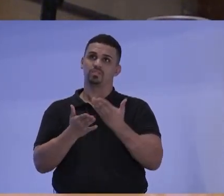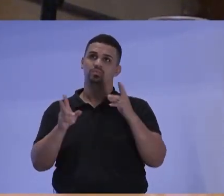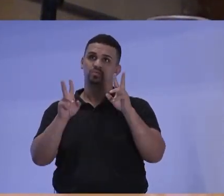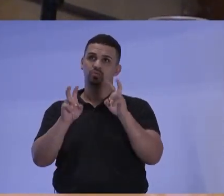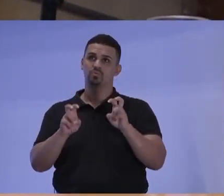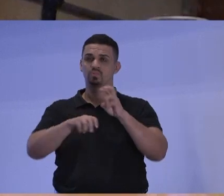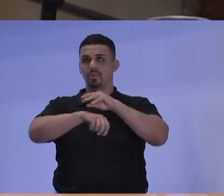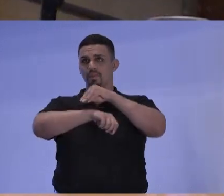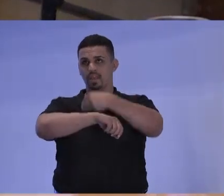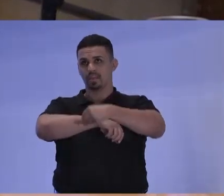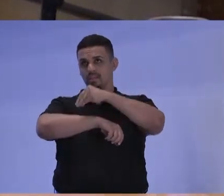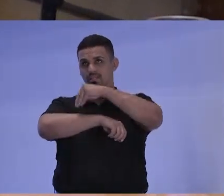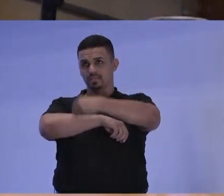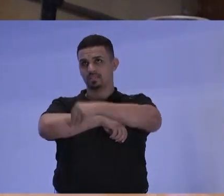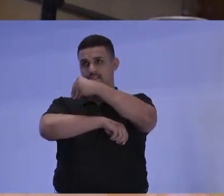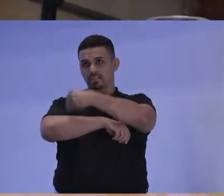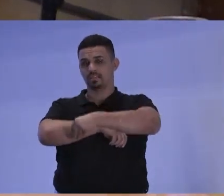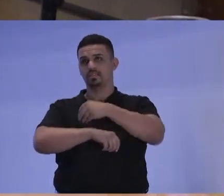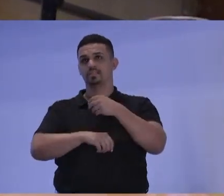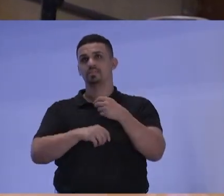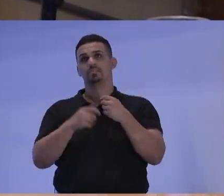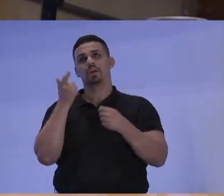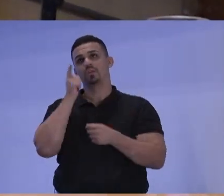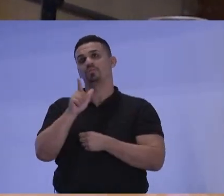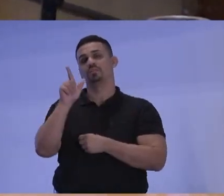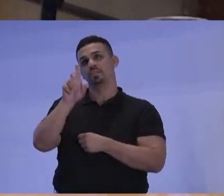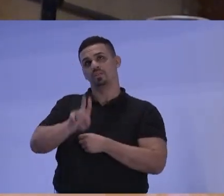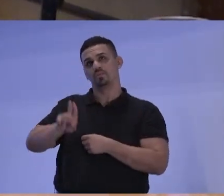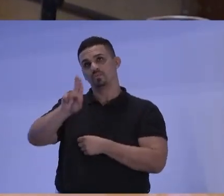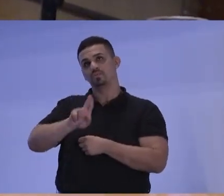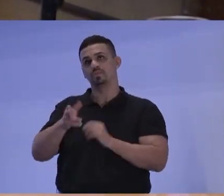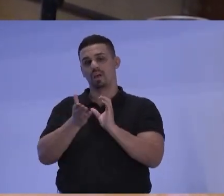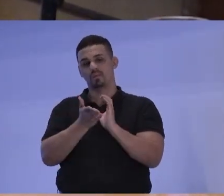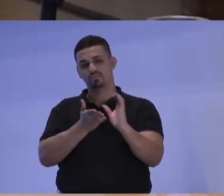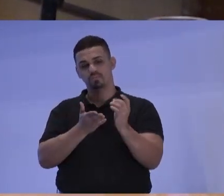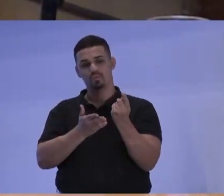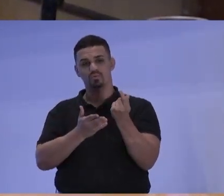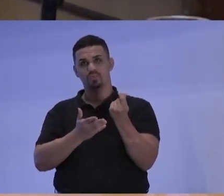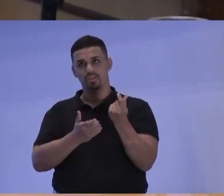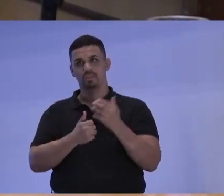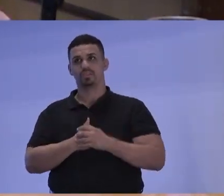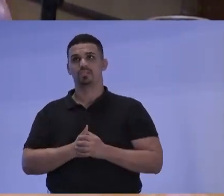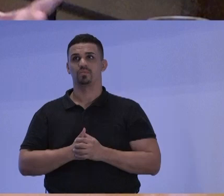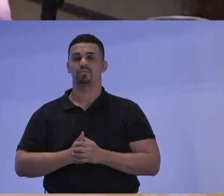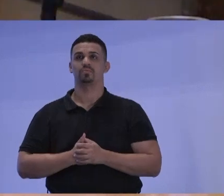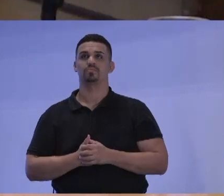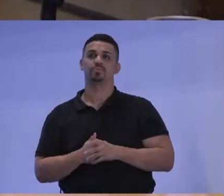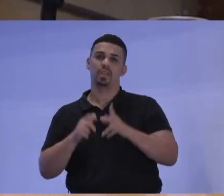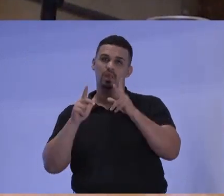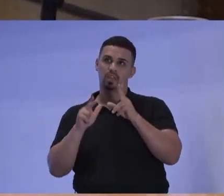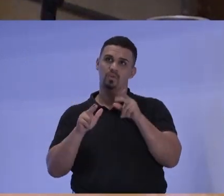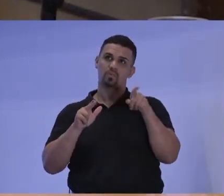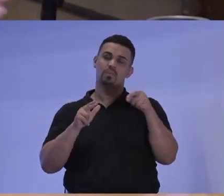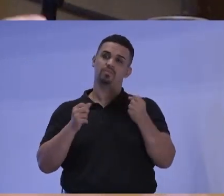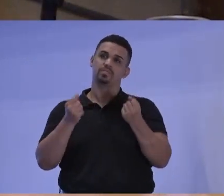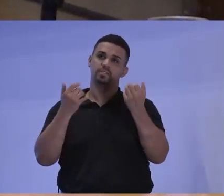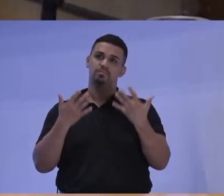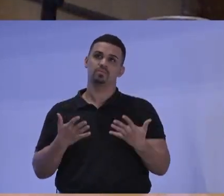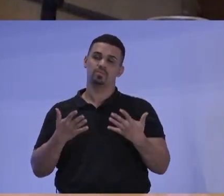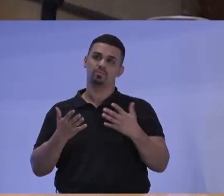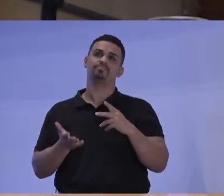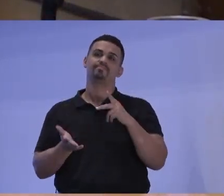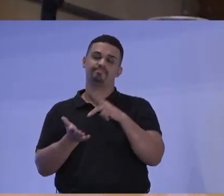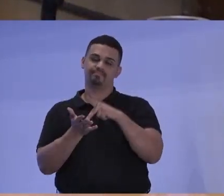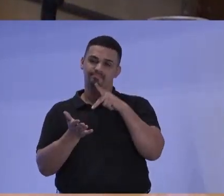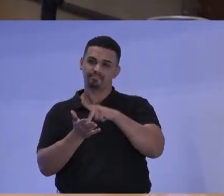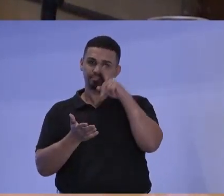hanseníase, para utilizarmos essa verba. Como você falou, realmente é difícil, a gente